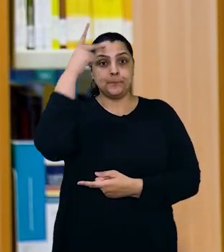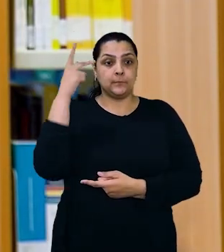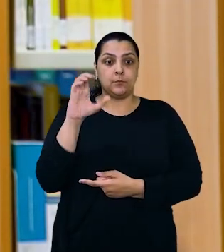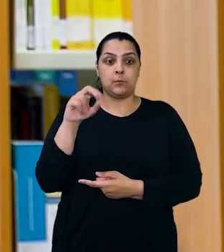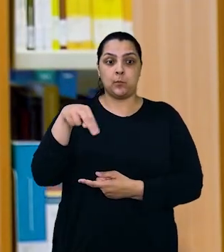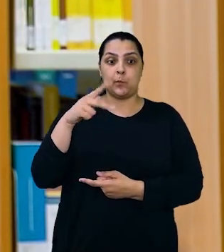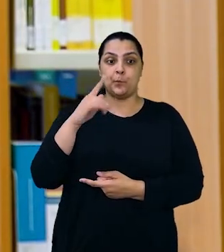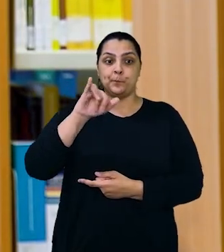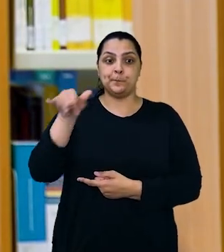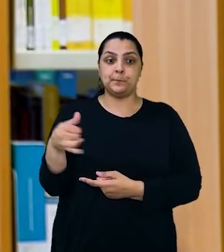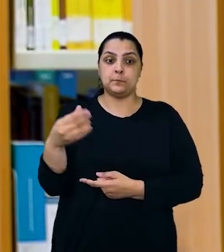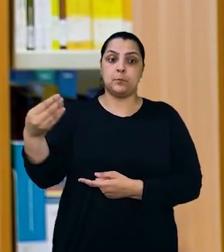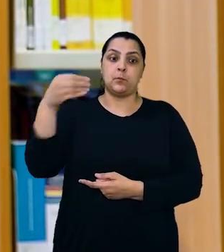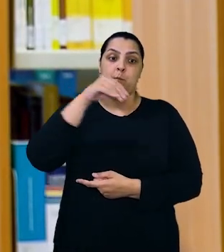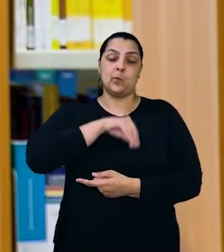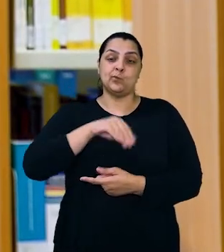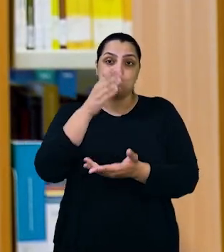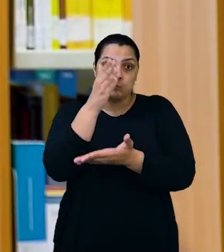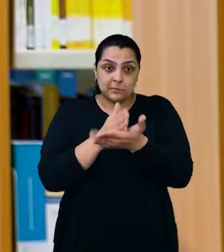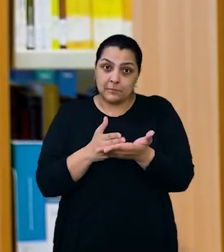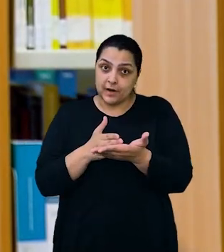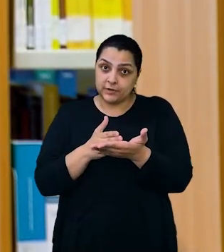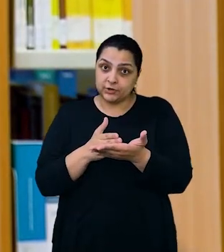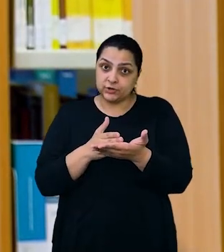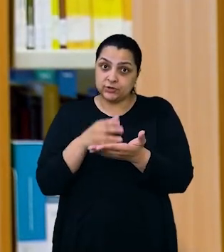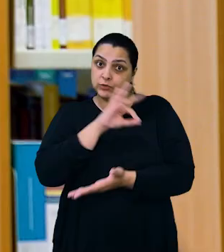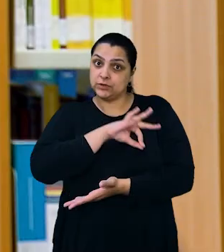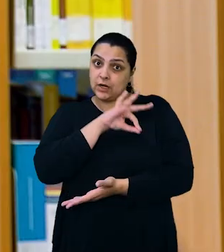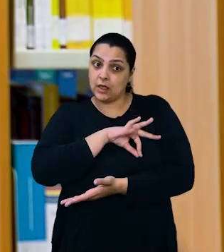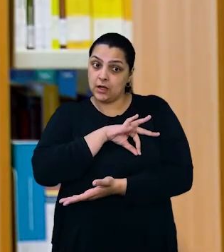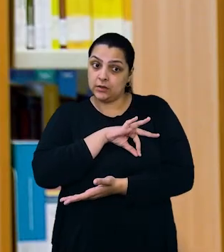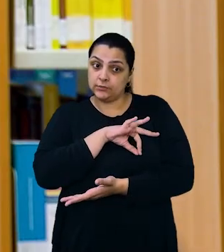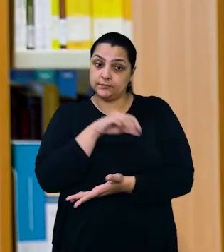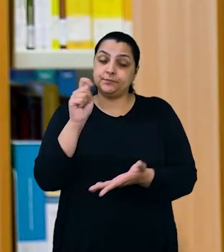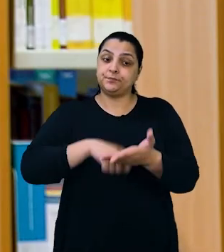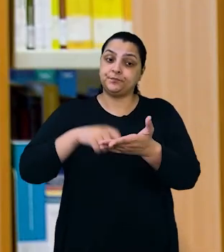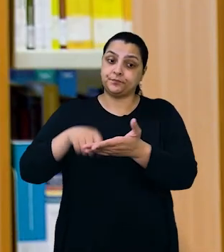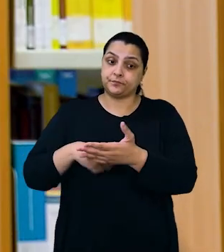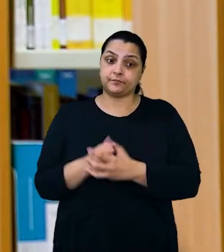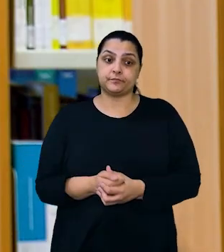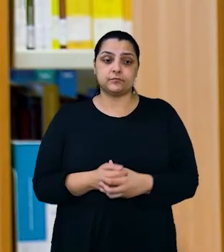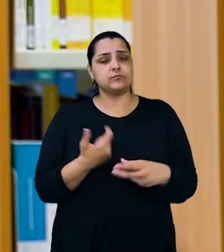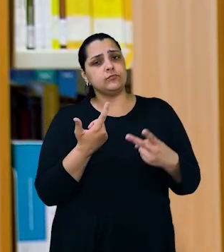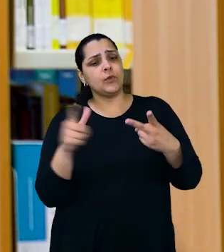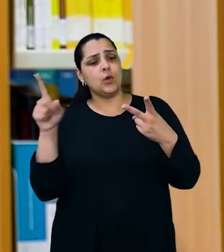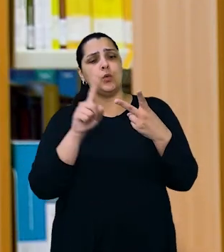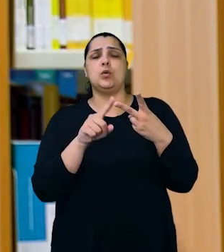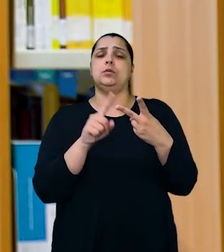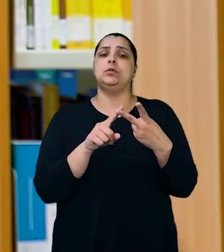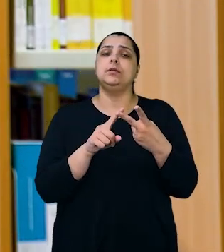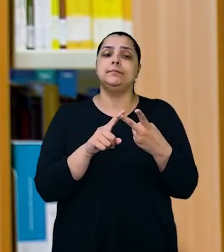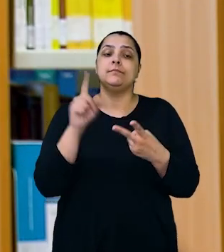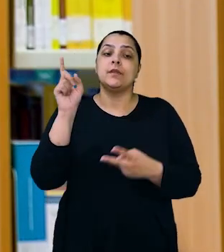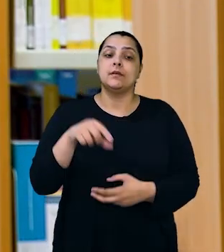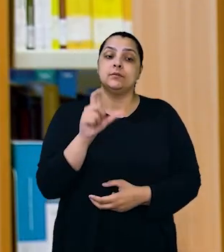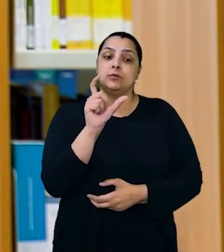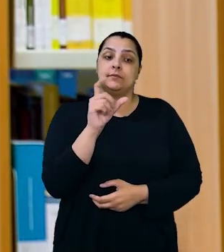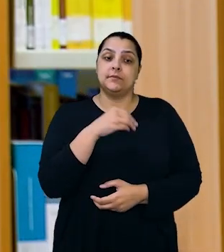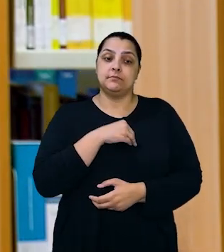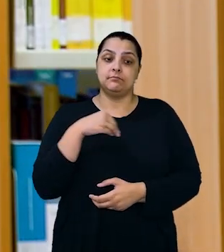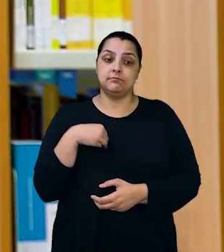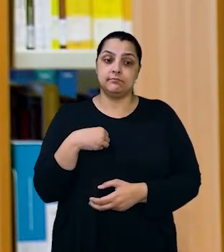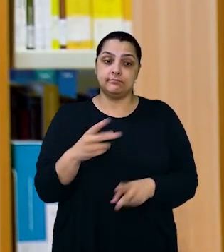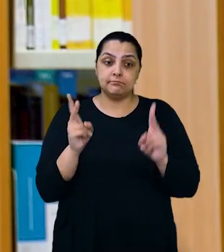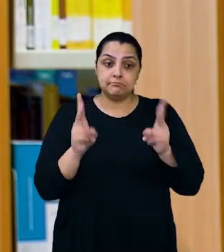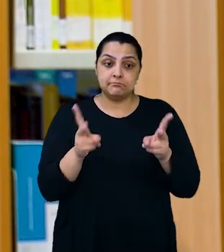jurídica para recebimento de parte do salário e para contratação. Já a outra assegurava um plano de saúde com a